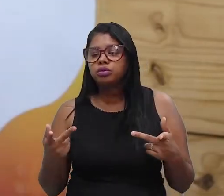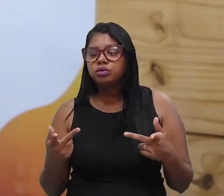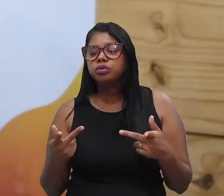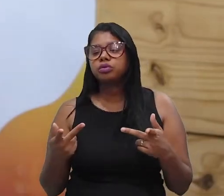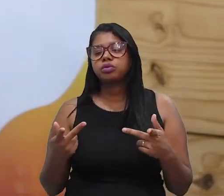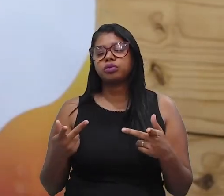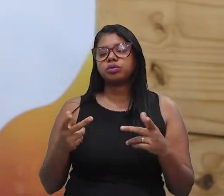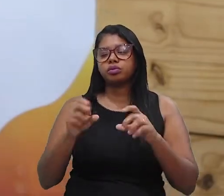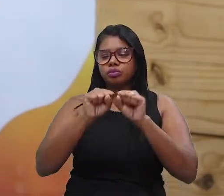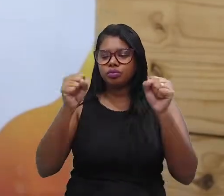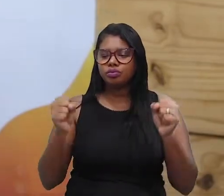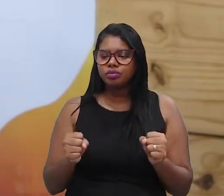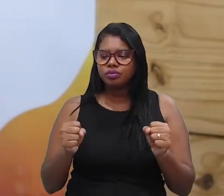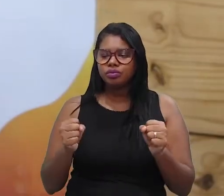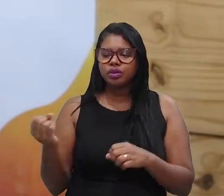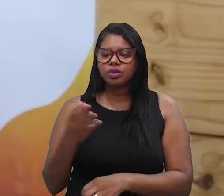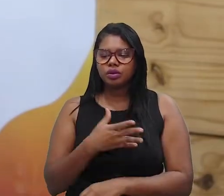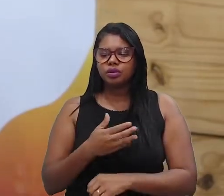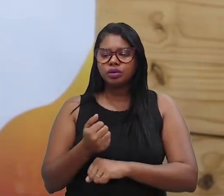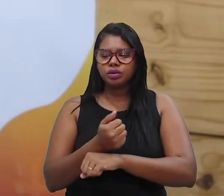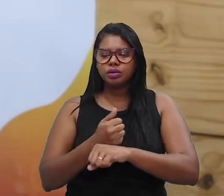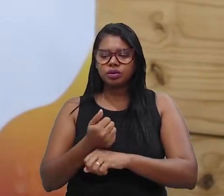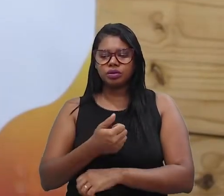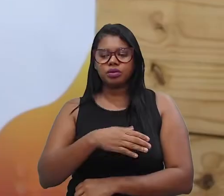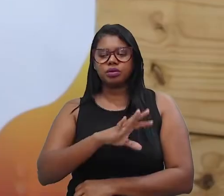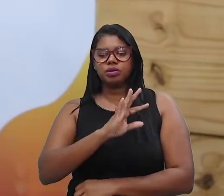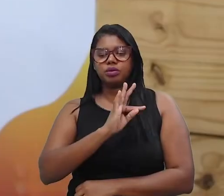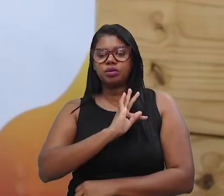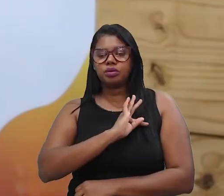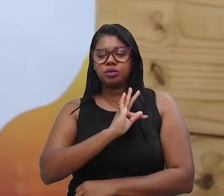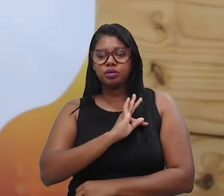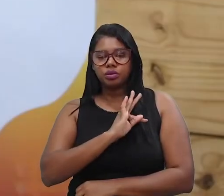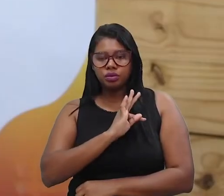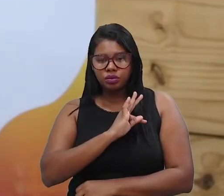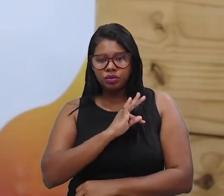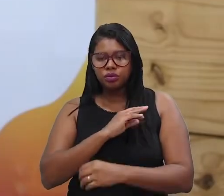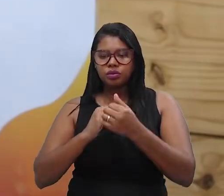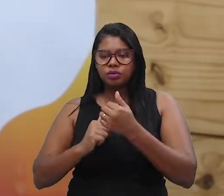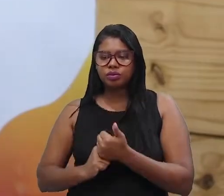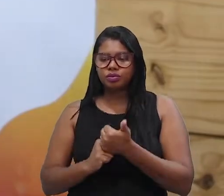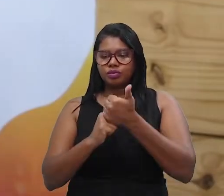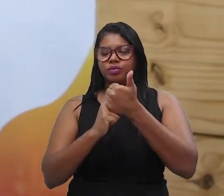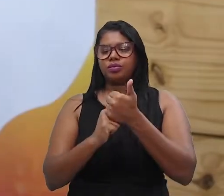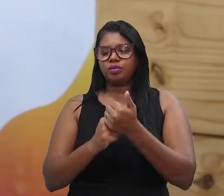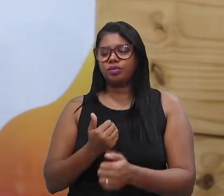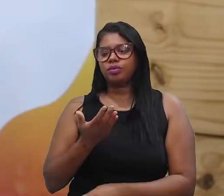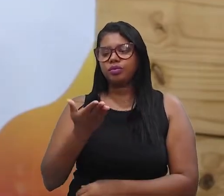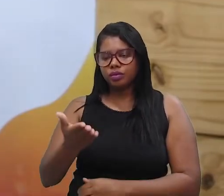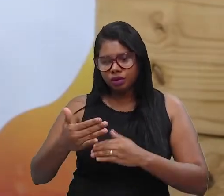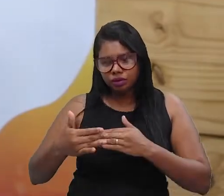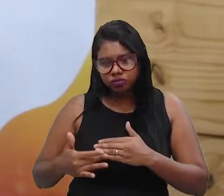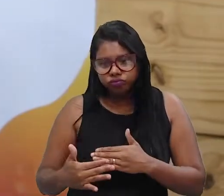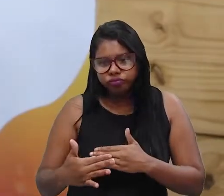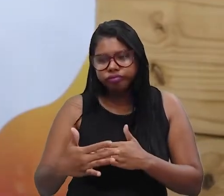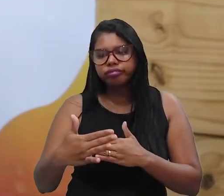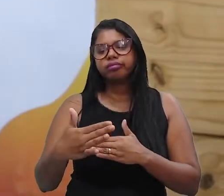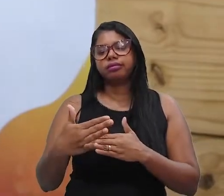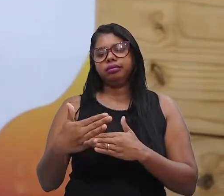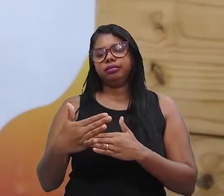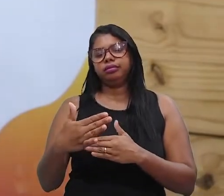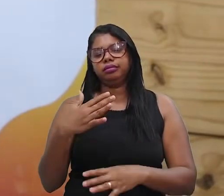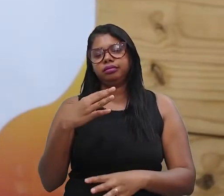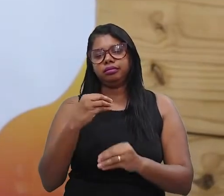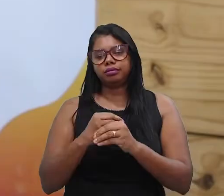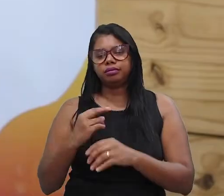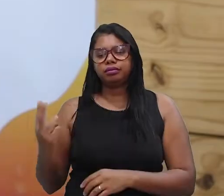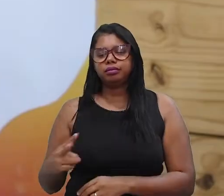subsídio técnico de suporte para você dar continuidade e agregar valor ao